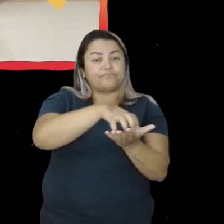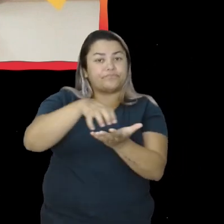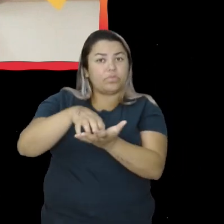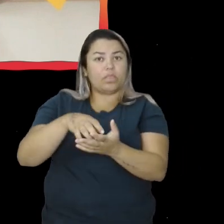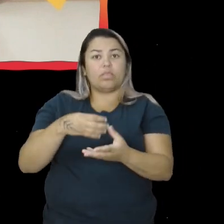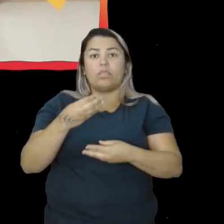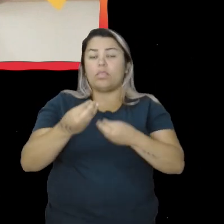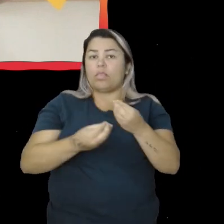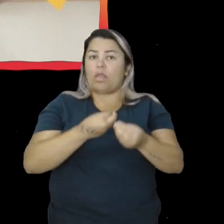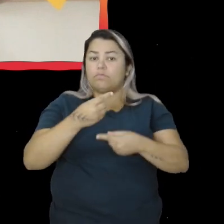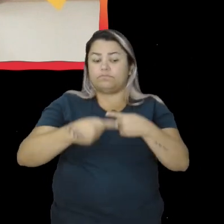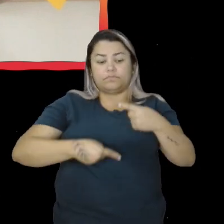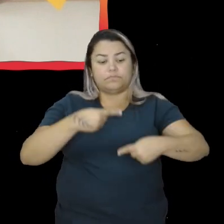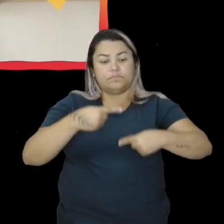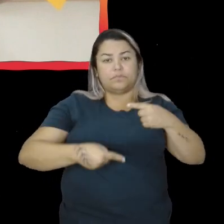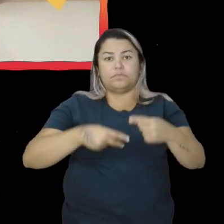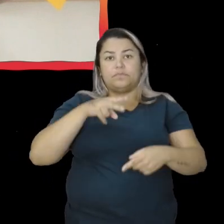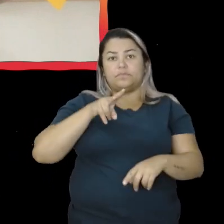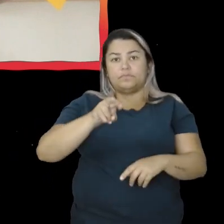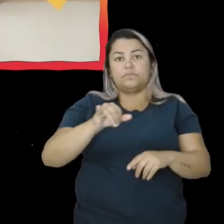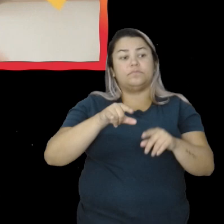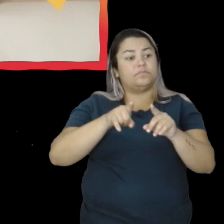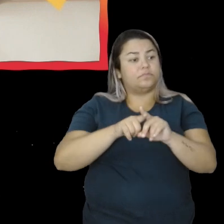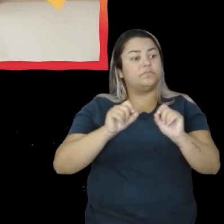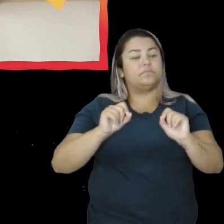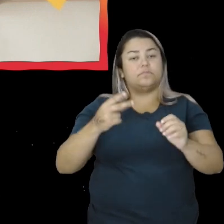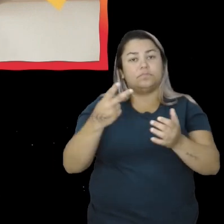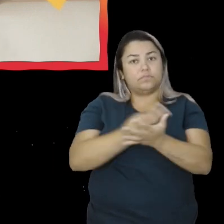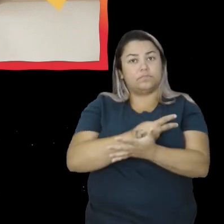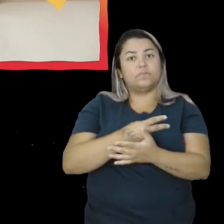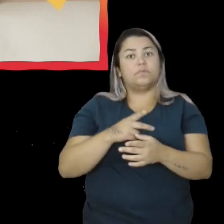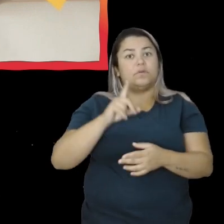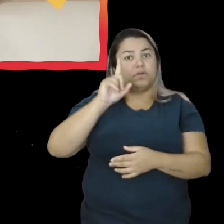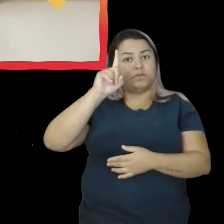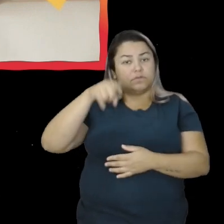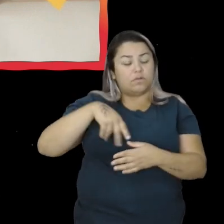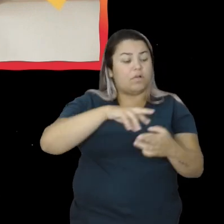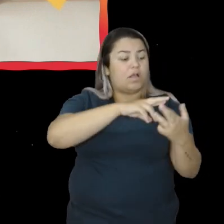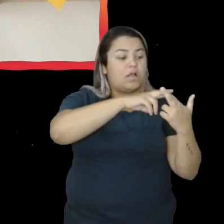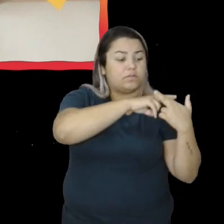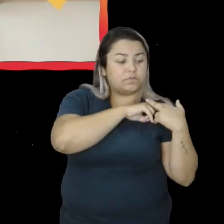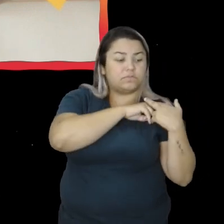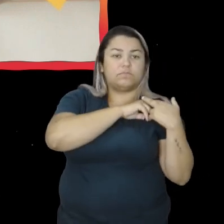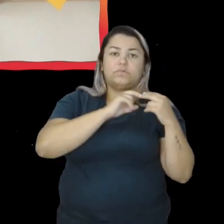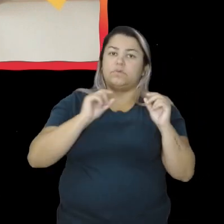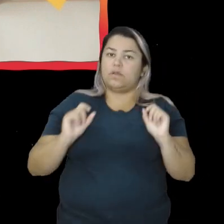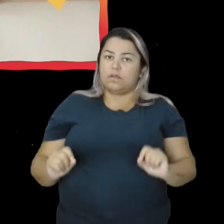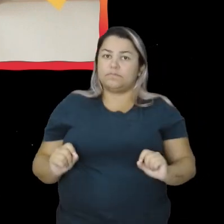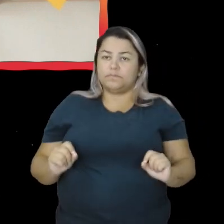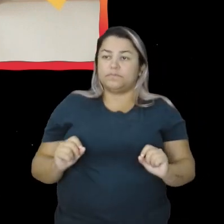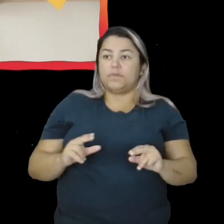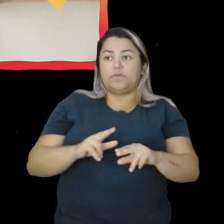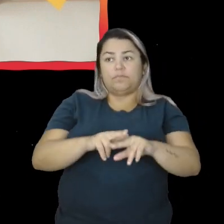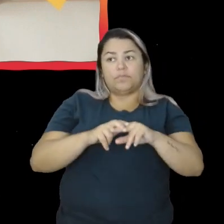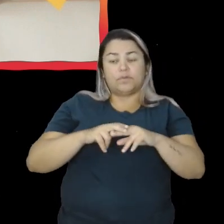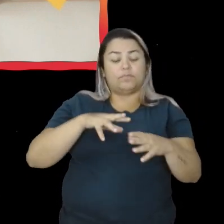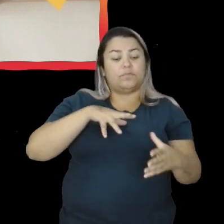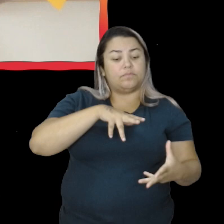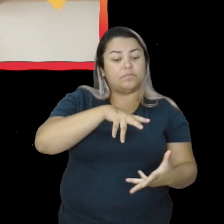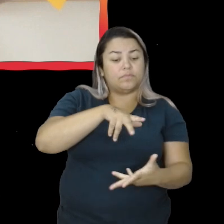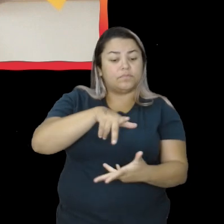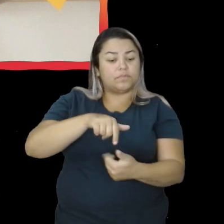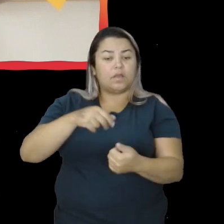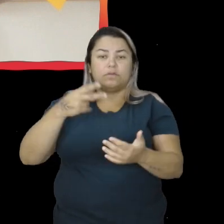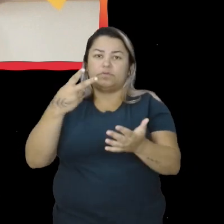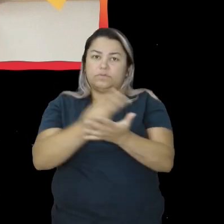forma essas políticas vão afetar a vida delas, será que são elas as responsáveis, né, pelo mundo estar aquecendo do jeito que